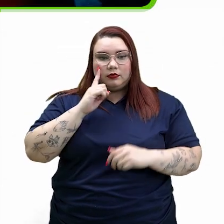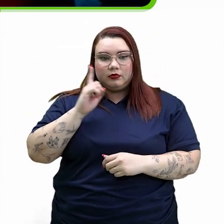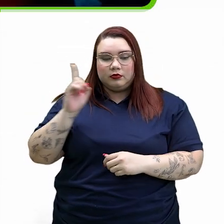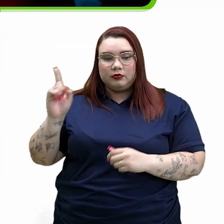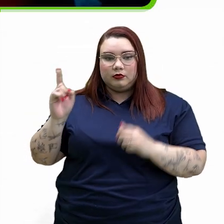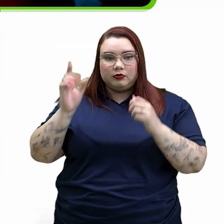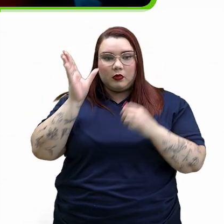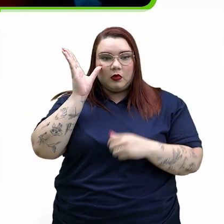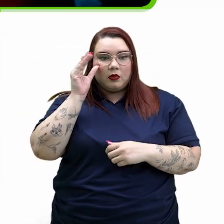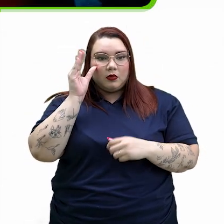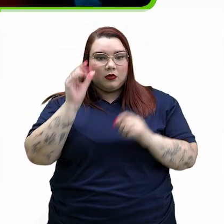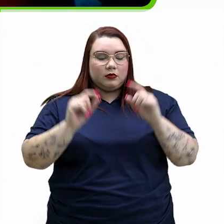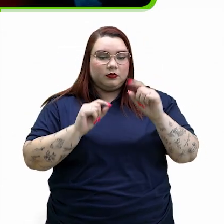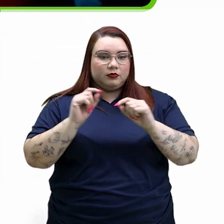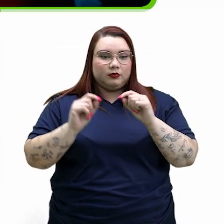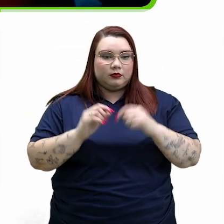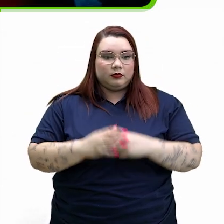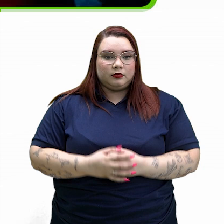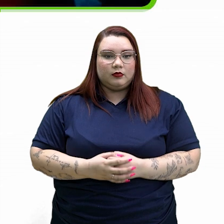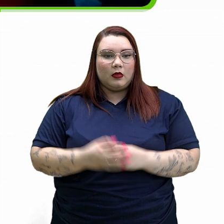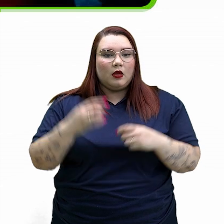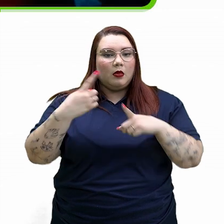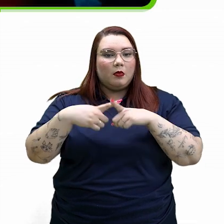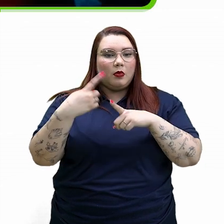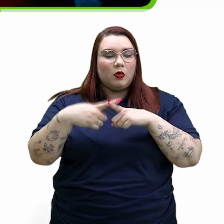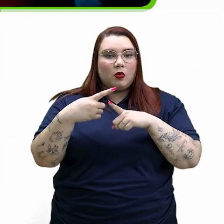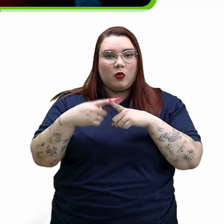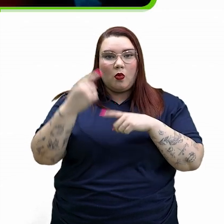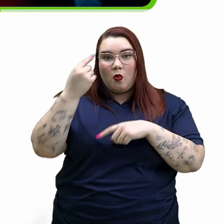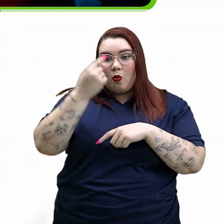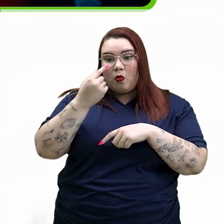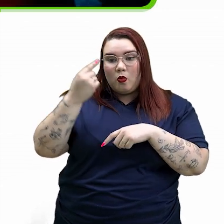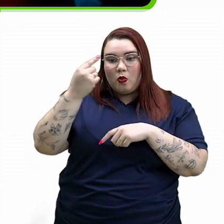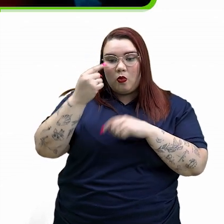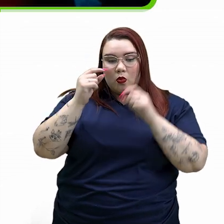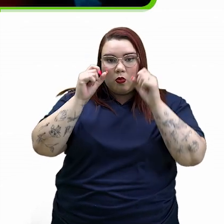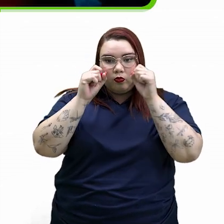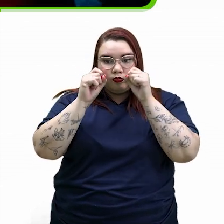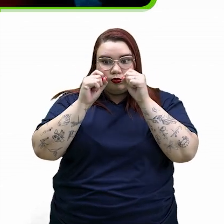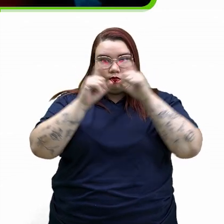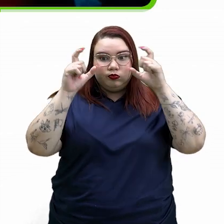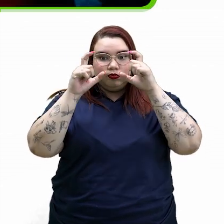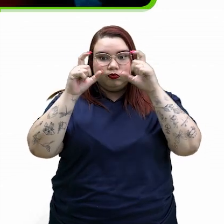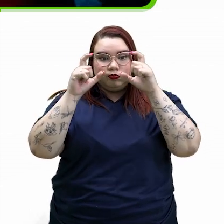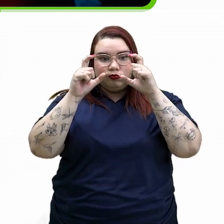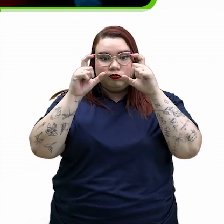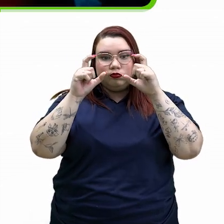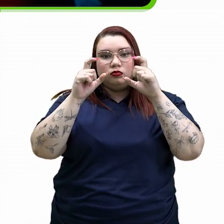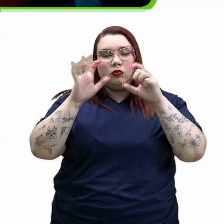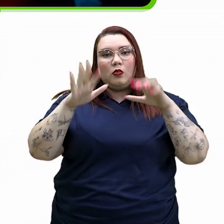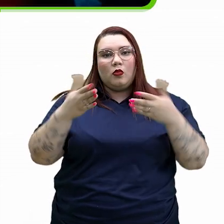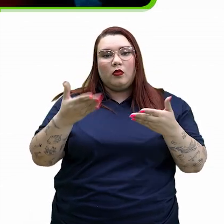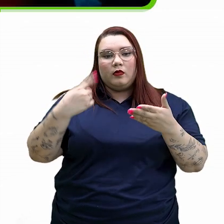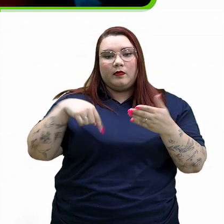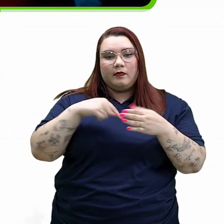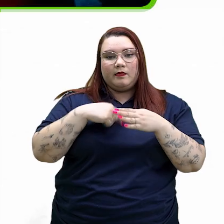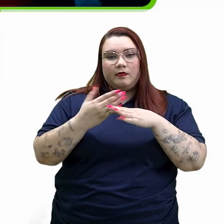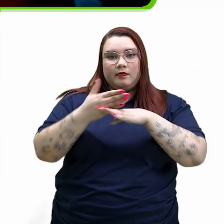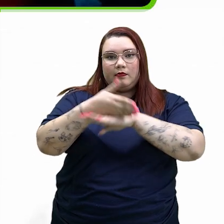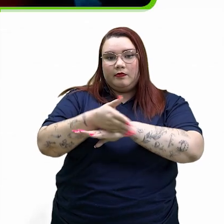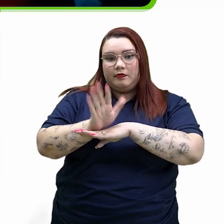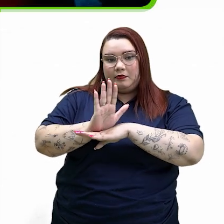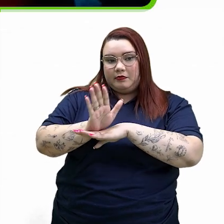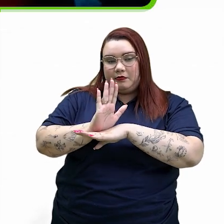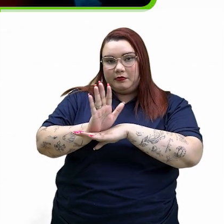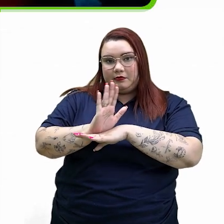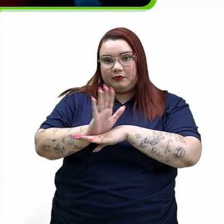seguinte curiosidade. Por que as pupilas dilatam quando vamos ao